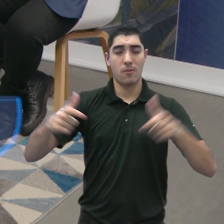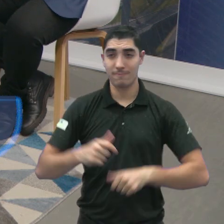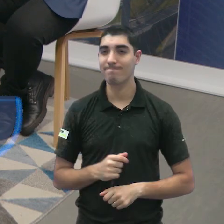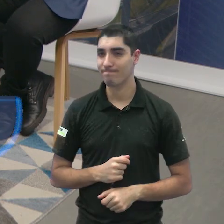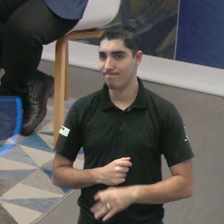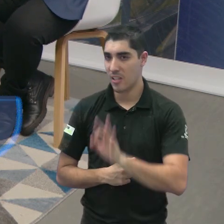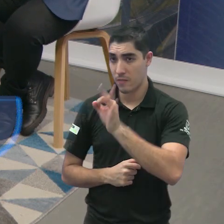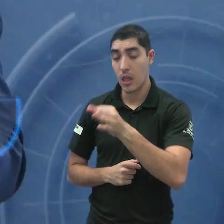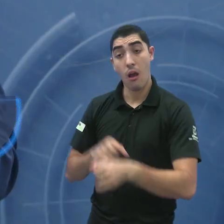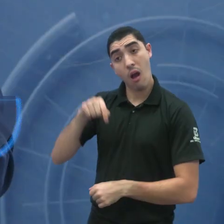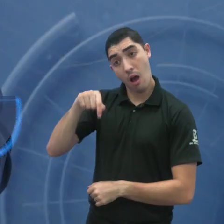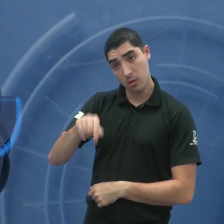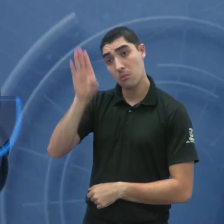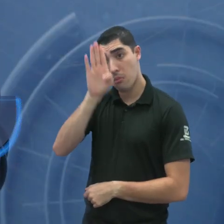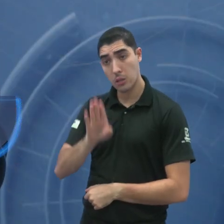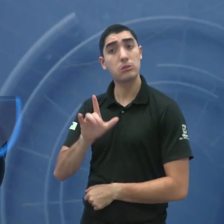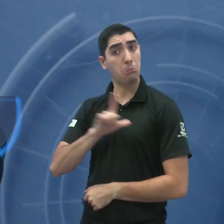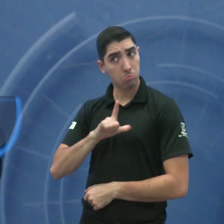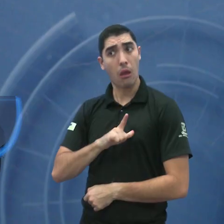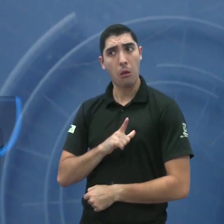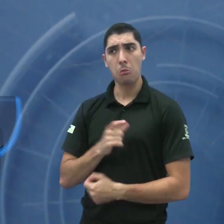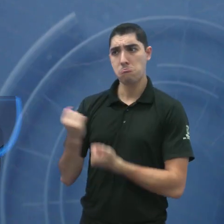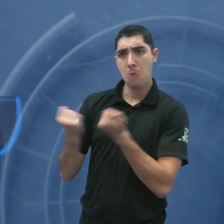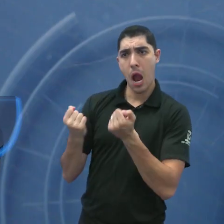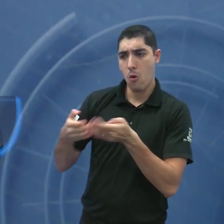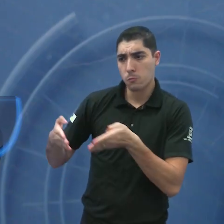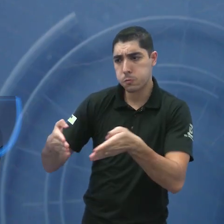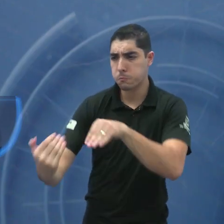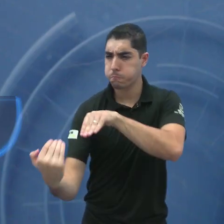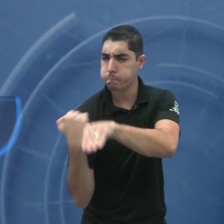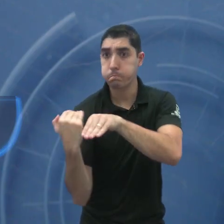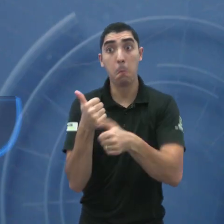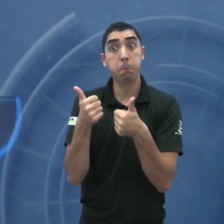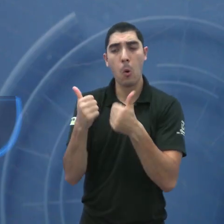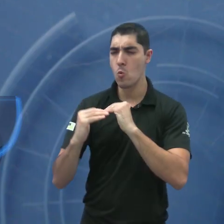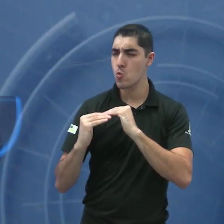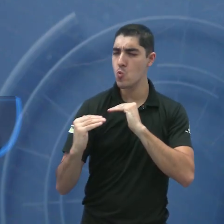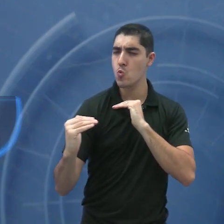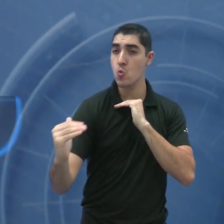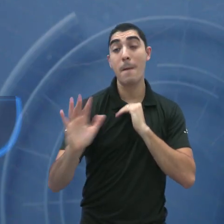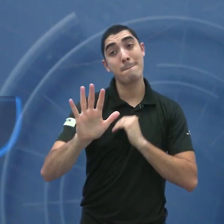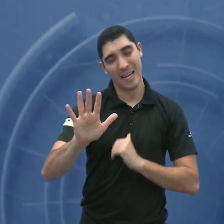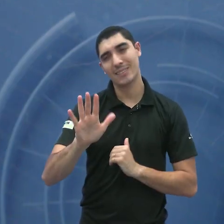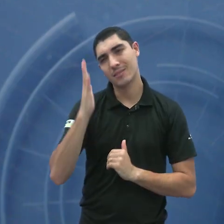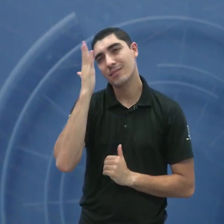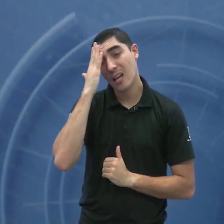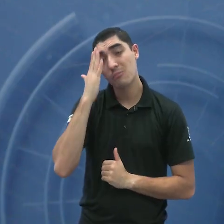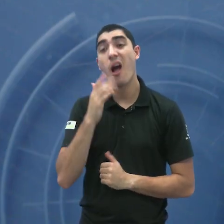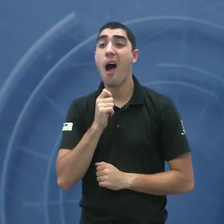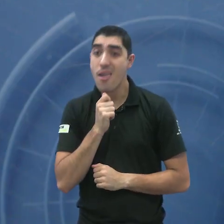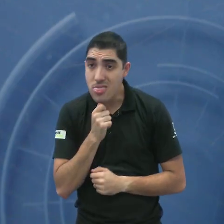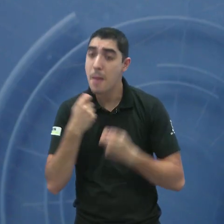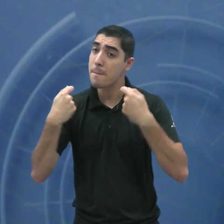tem muitas rodovias boas no nosso Brasil, só que a gente sabe também da necessidade do trem,